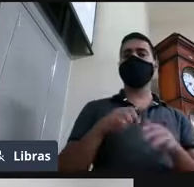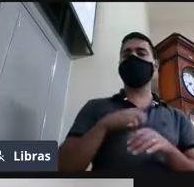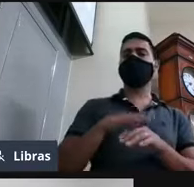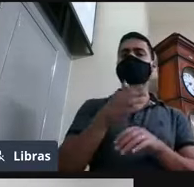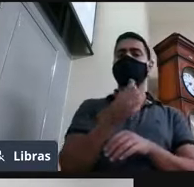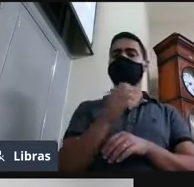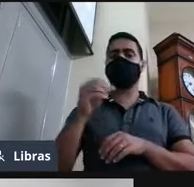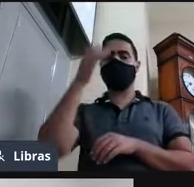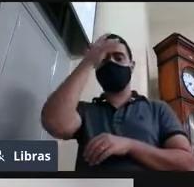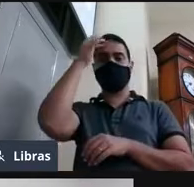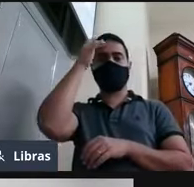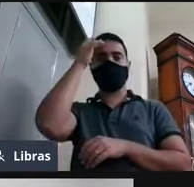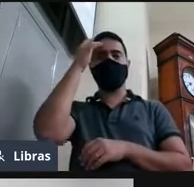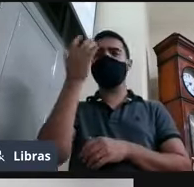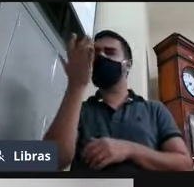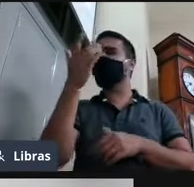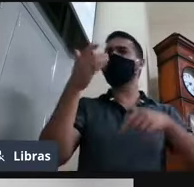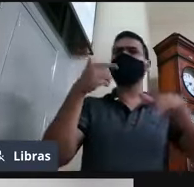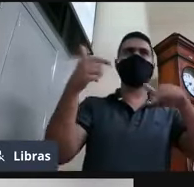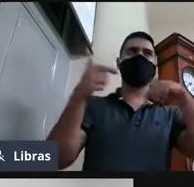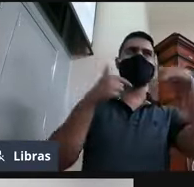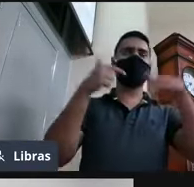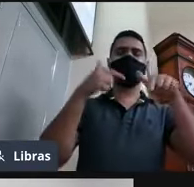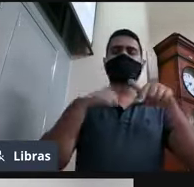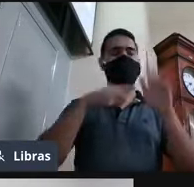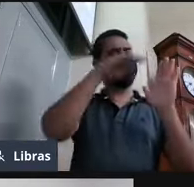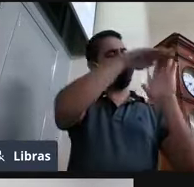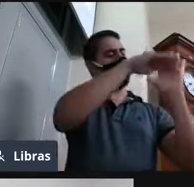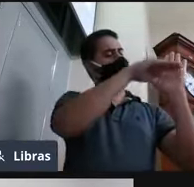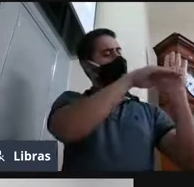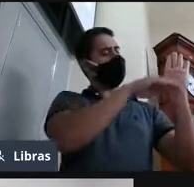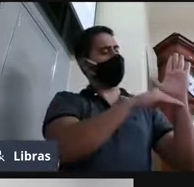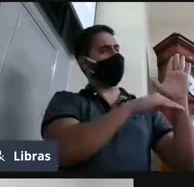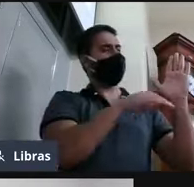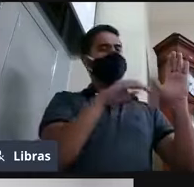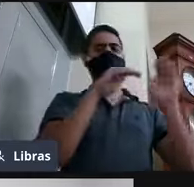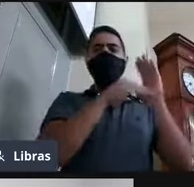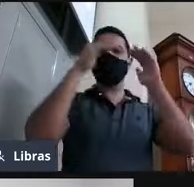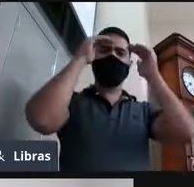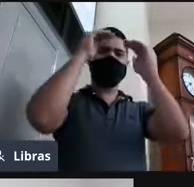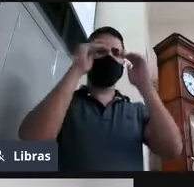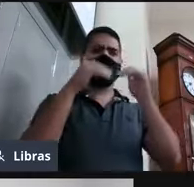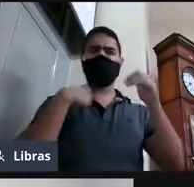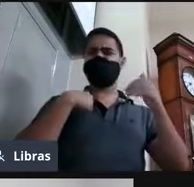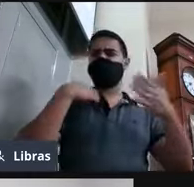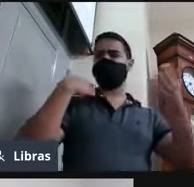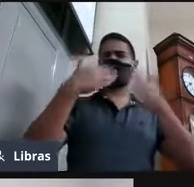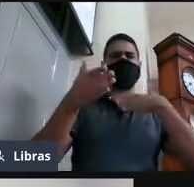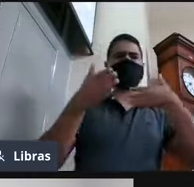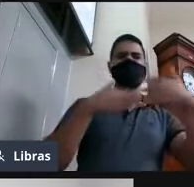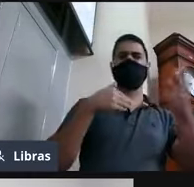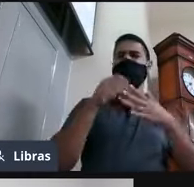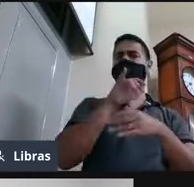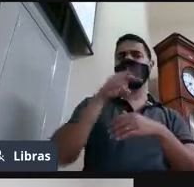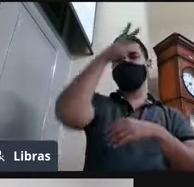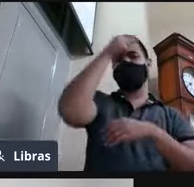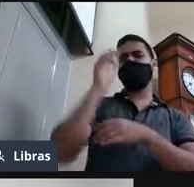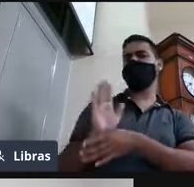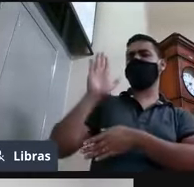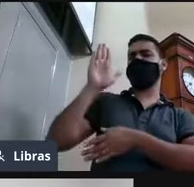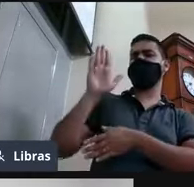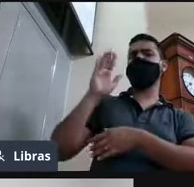turno. Então, eu quero trabalhar. O relatório está aqui. Com todo respeito, estou pouco me lixando se o prefeito pode ser candidato ou